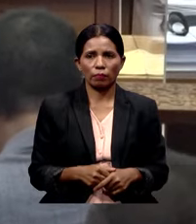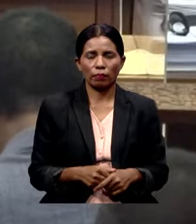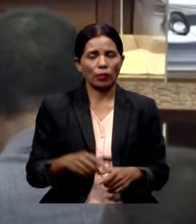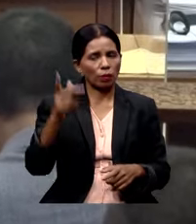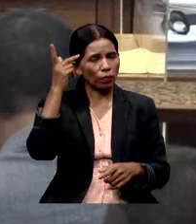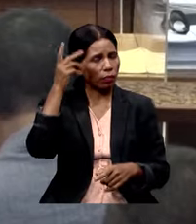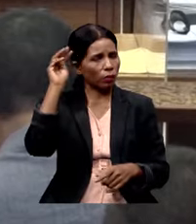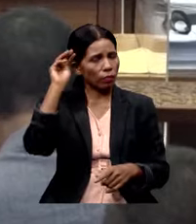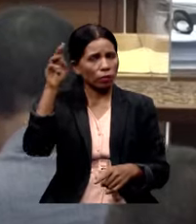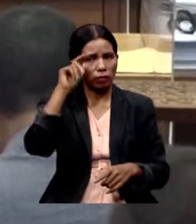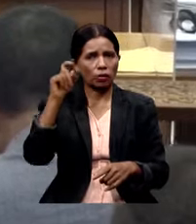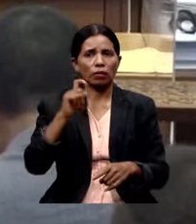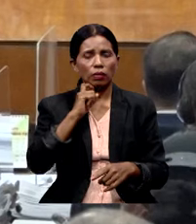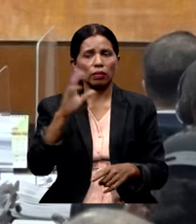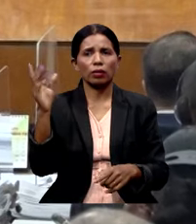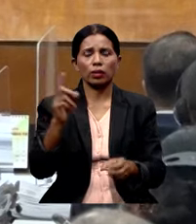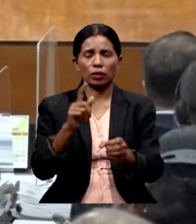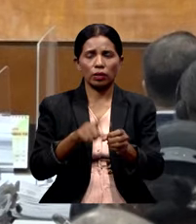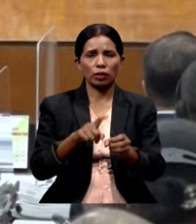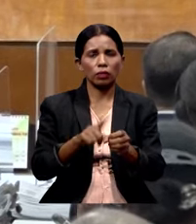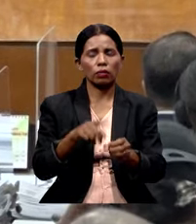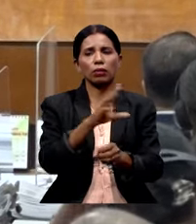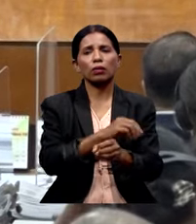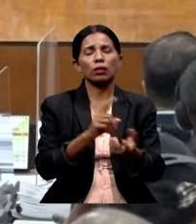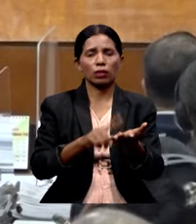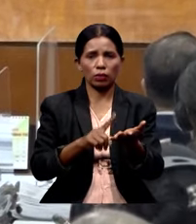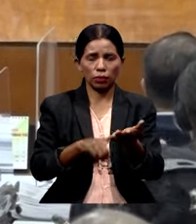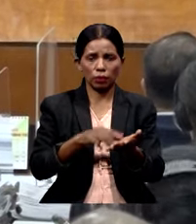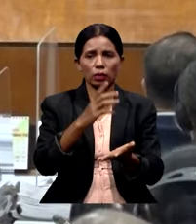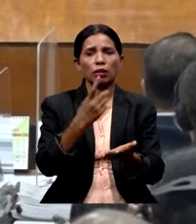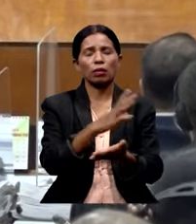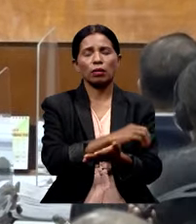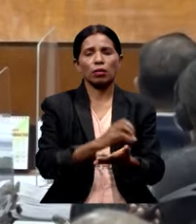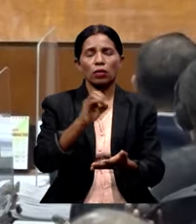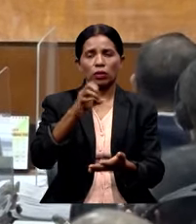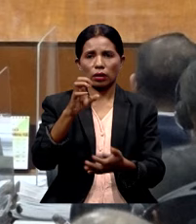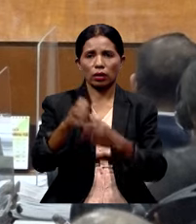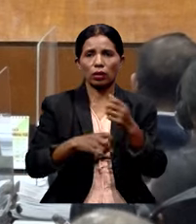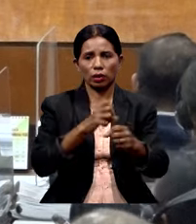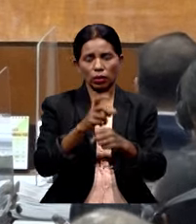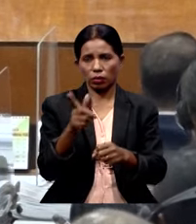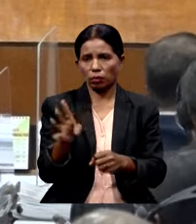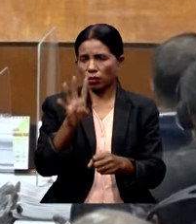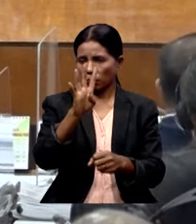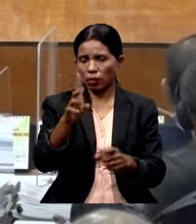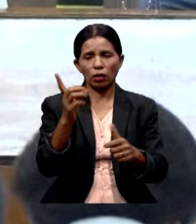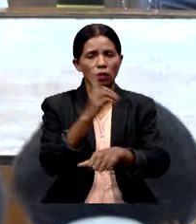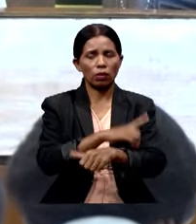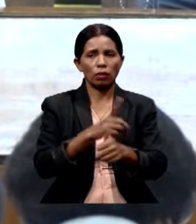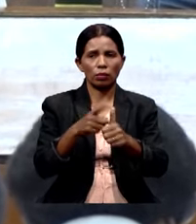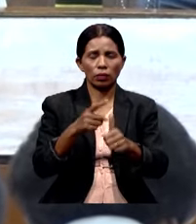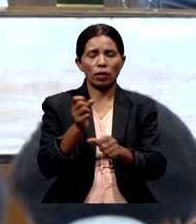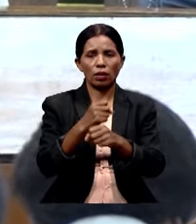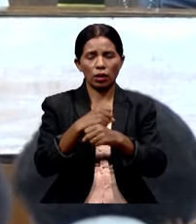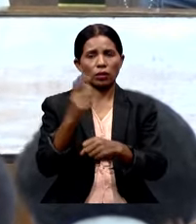Primeiro-ministro Kairala Sanana Guzmão ia em discurso para debate orçamento geral estado tinha rio rua Ronulo Resinat, loron primeiro, nebe halau ia terça,